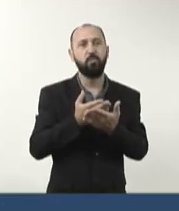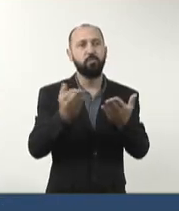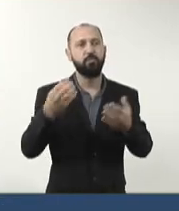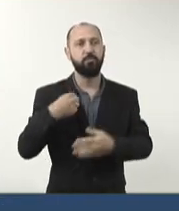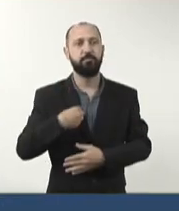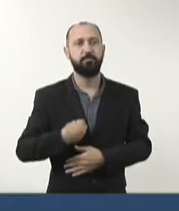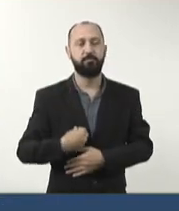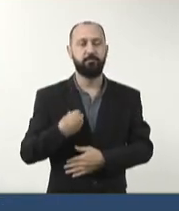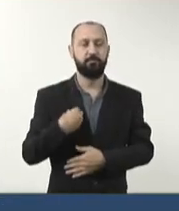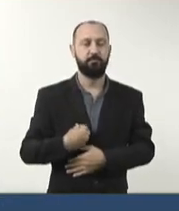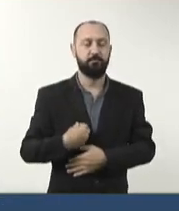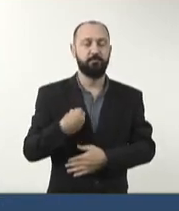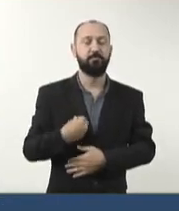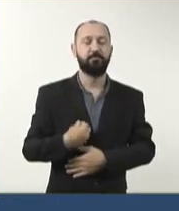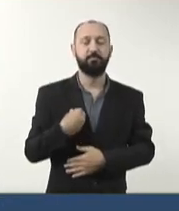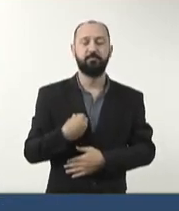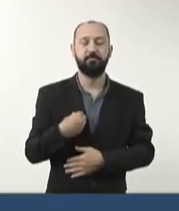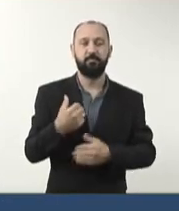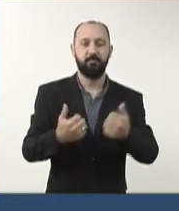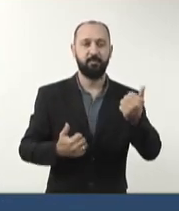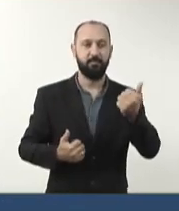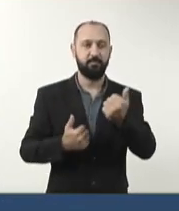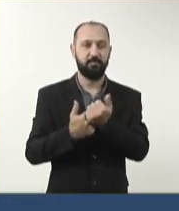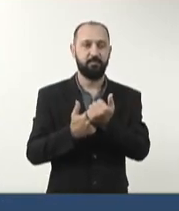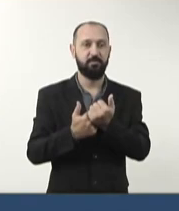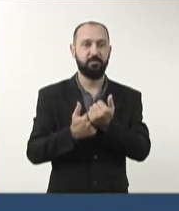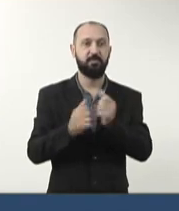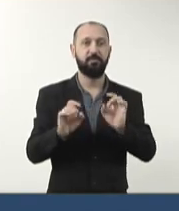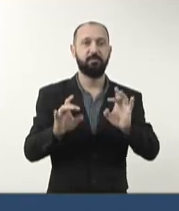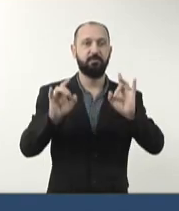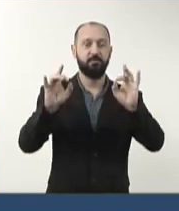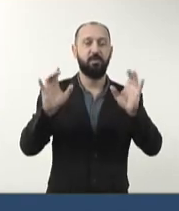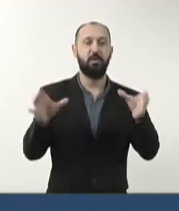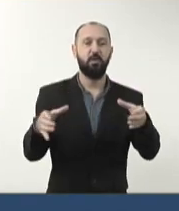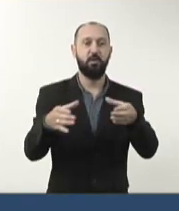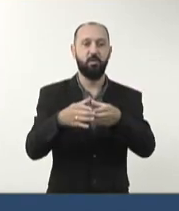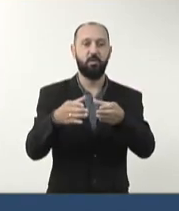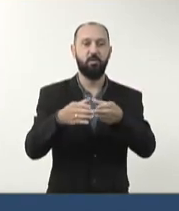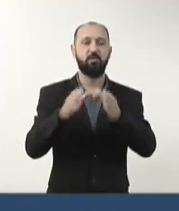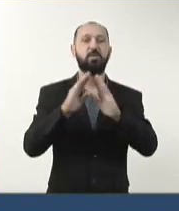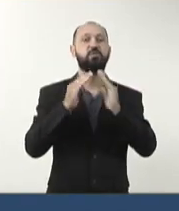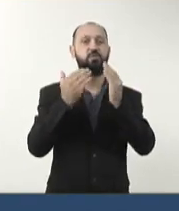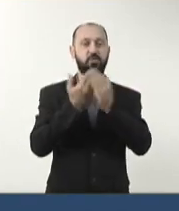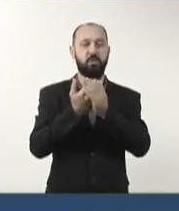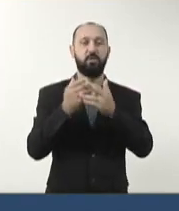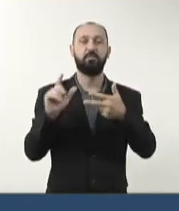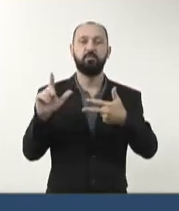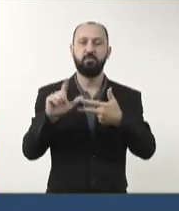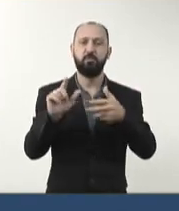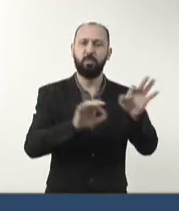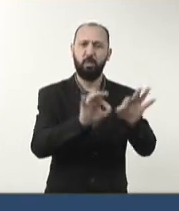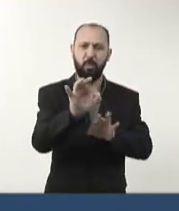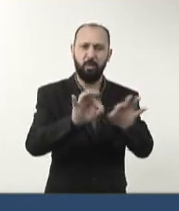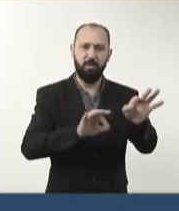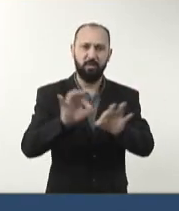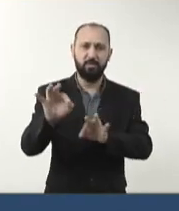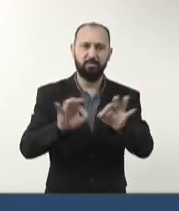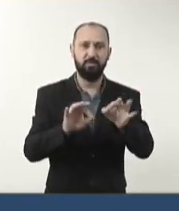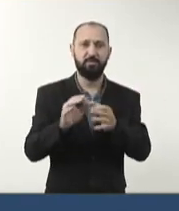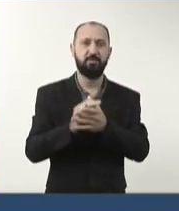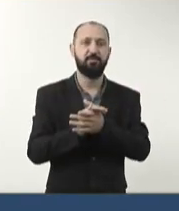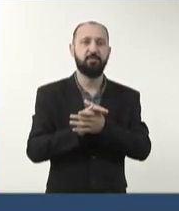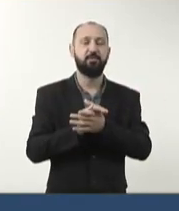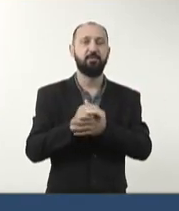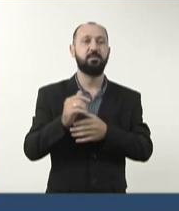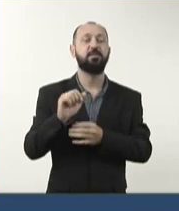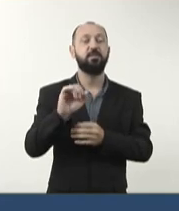que participaram e que nos deram todo apoio. Em especial, a toda a equipe da Escola do Legislativo, que organizou e